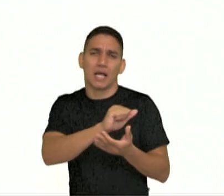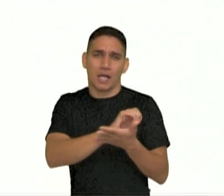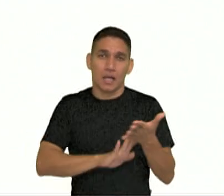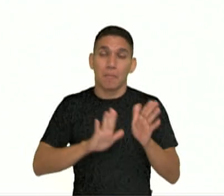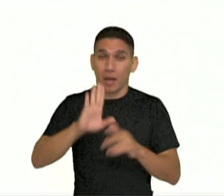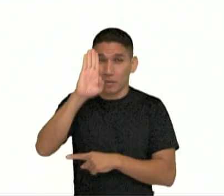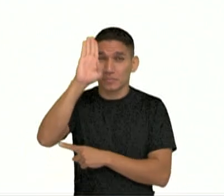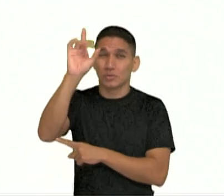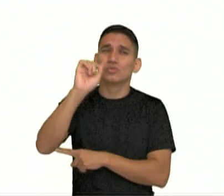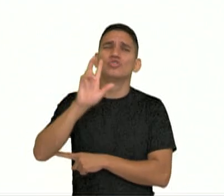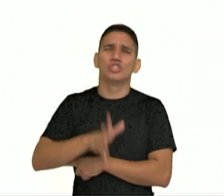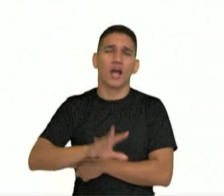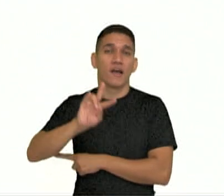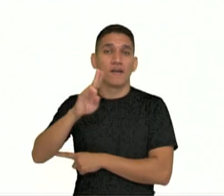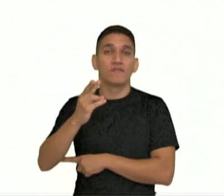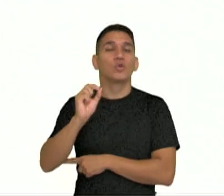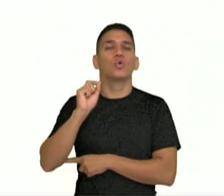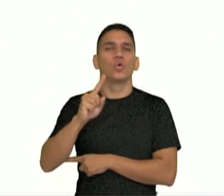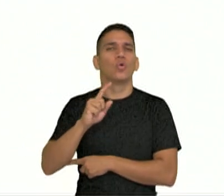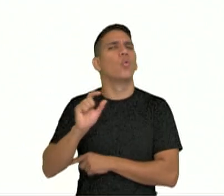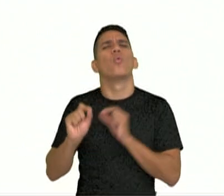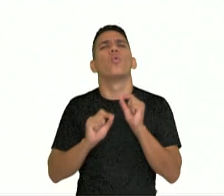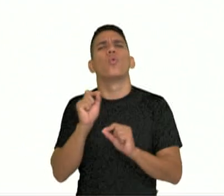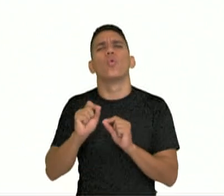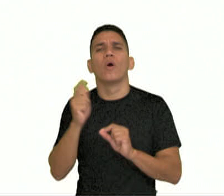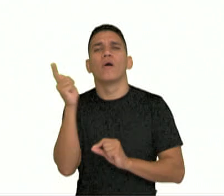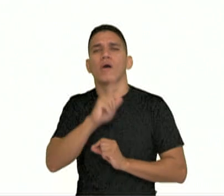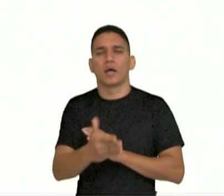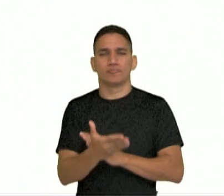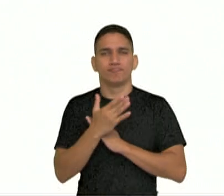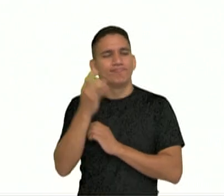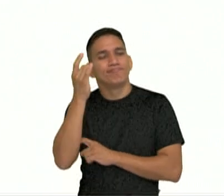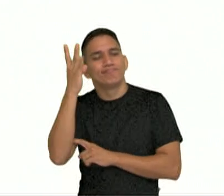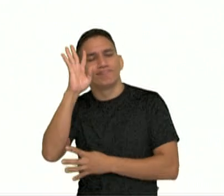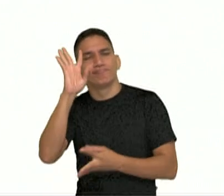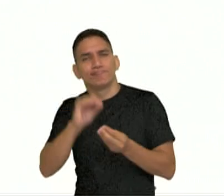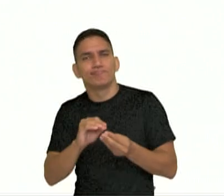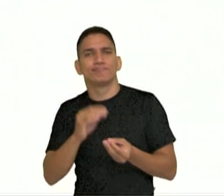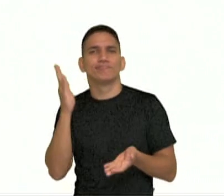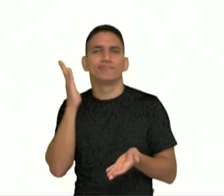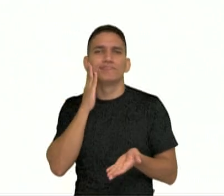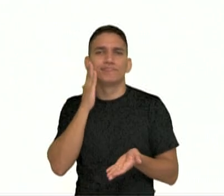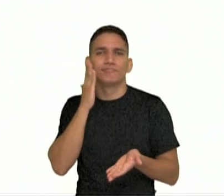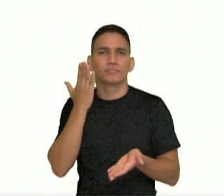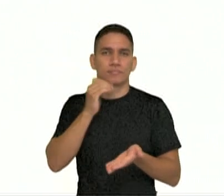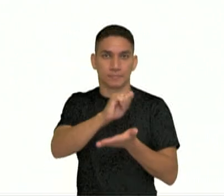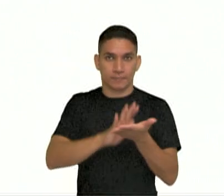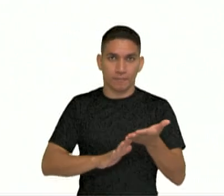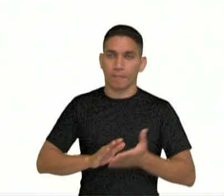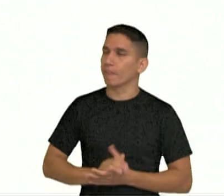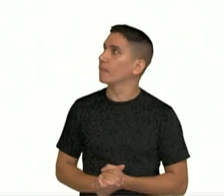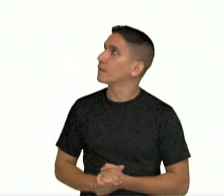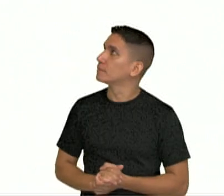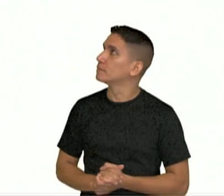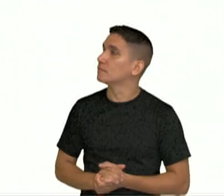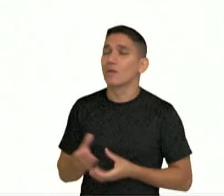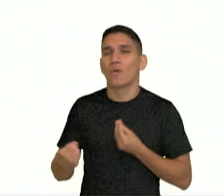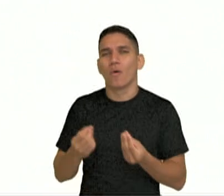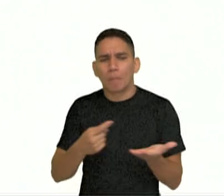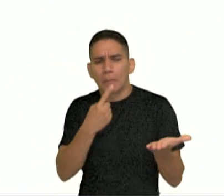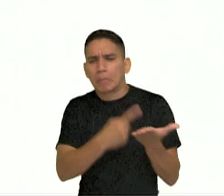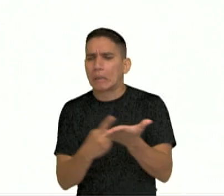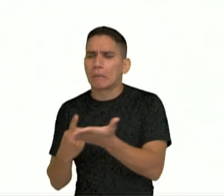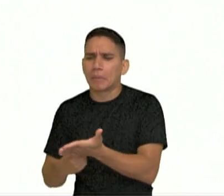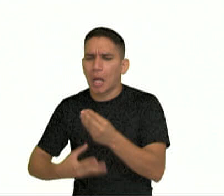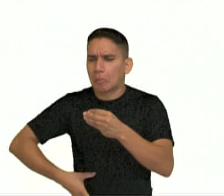o principal a gente já viu. Vamos ver aqui então o que pode facilitar a interpretação dos exercícios. Como se determina a contribuição